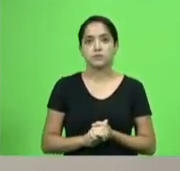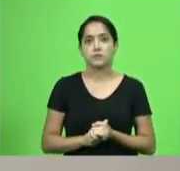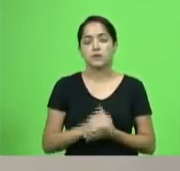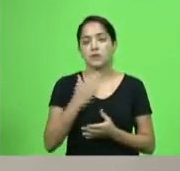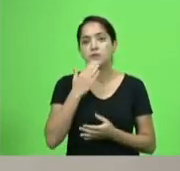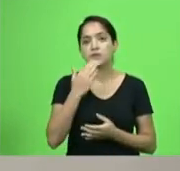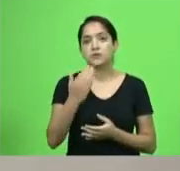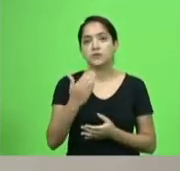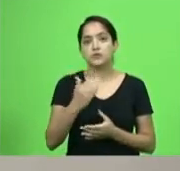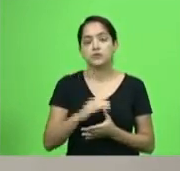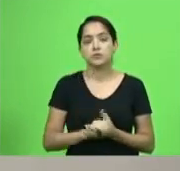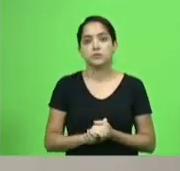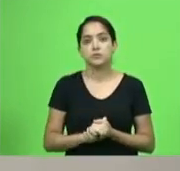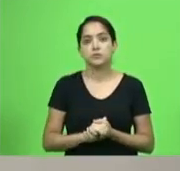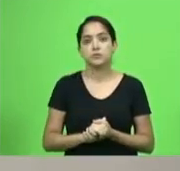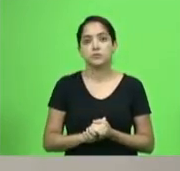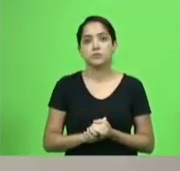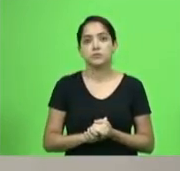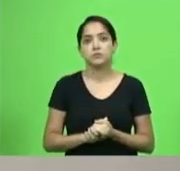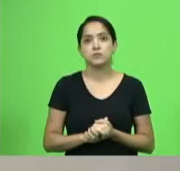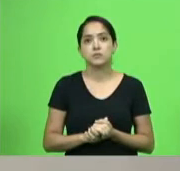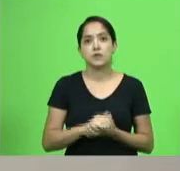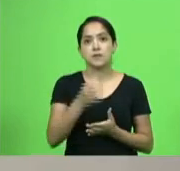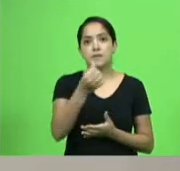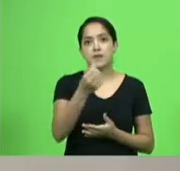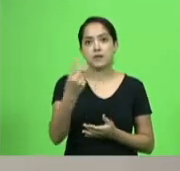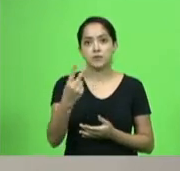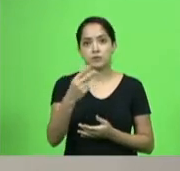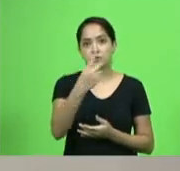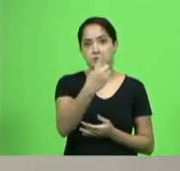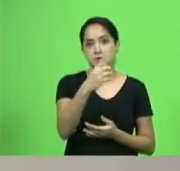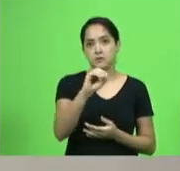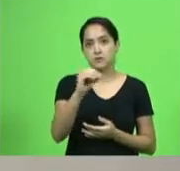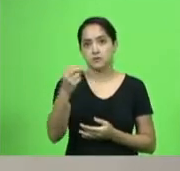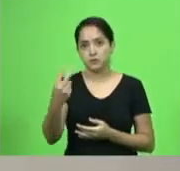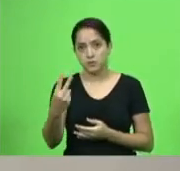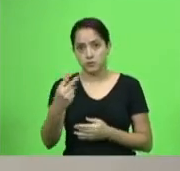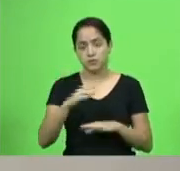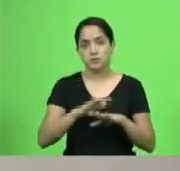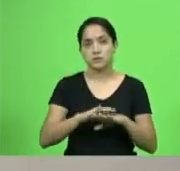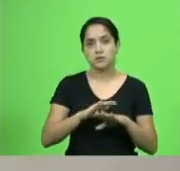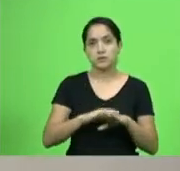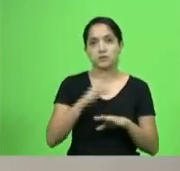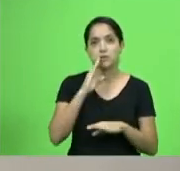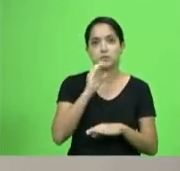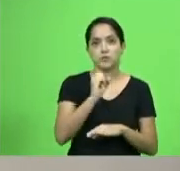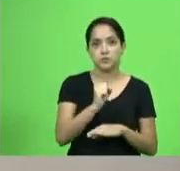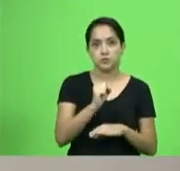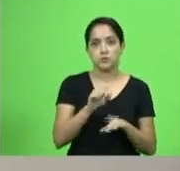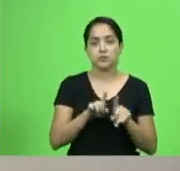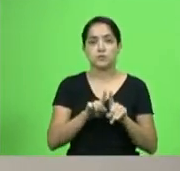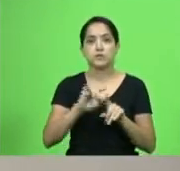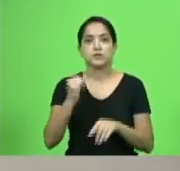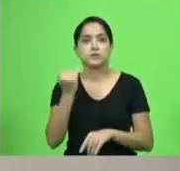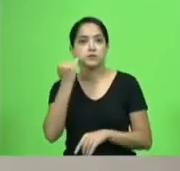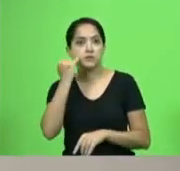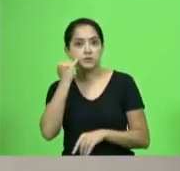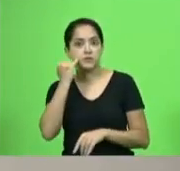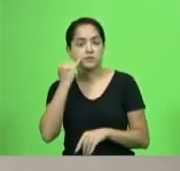requerimentos 62 e 102, autores, deputado Bruno Souza e Gessé Lopes,